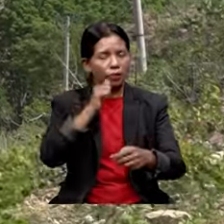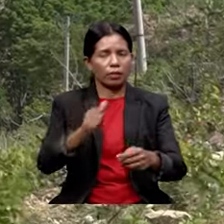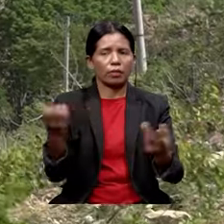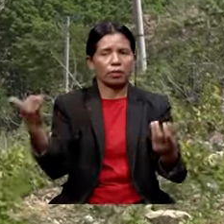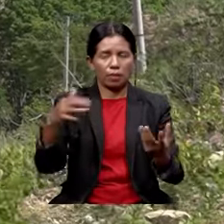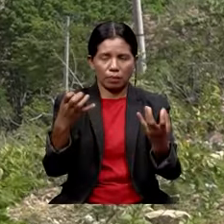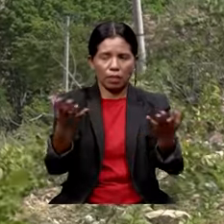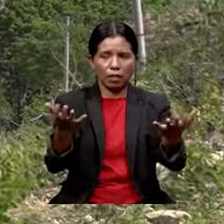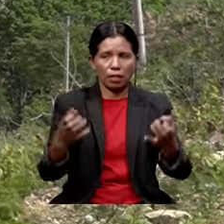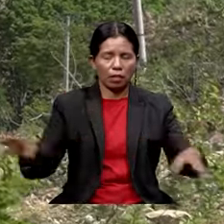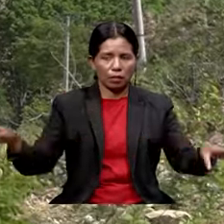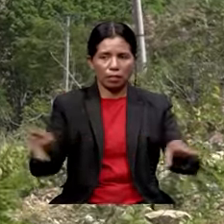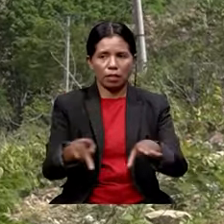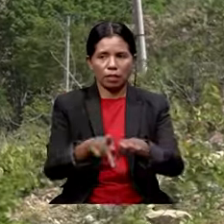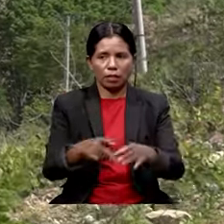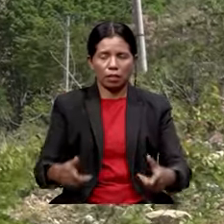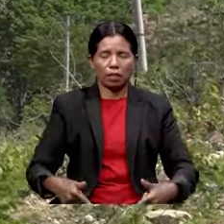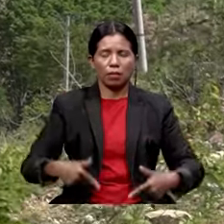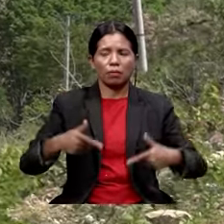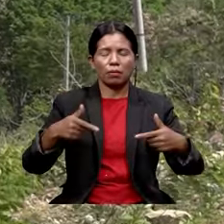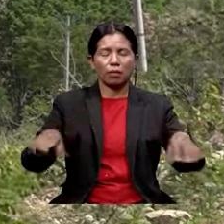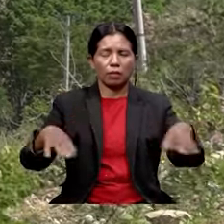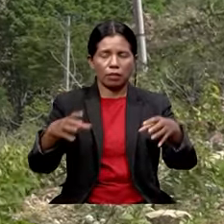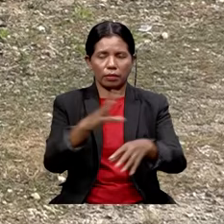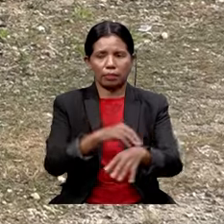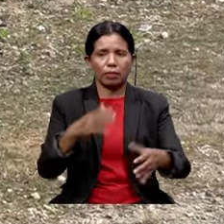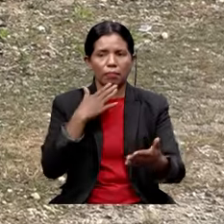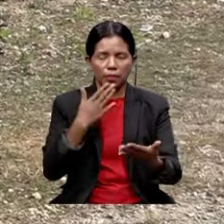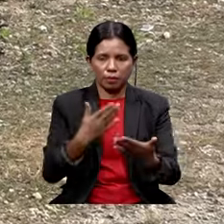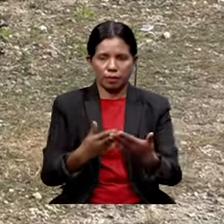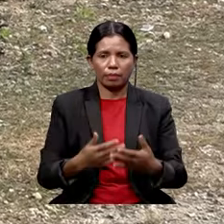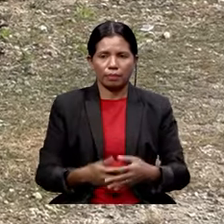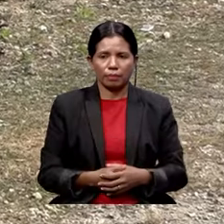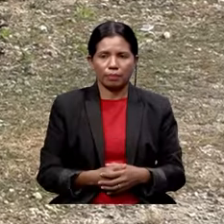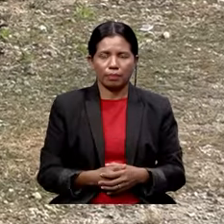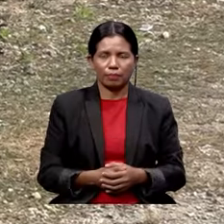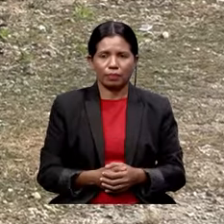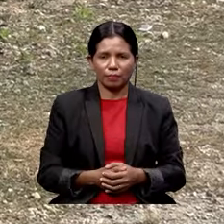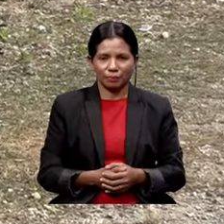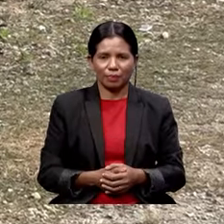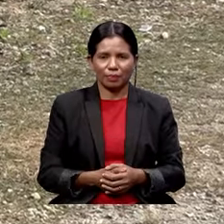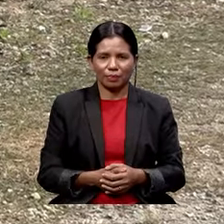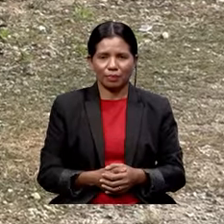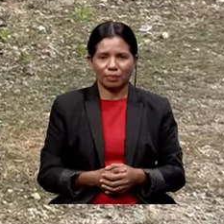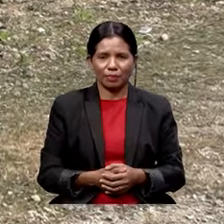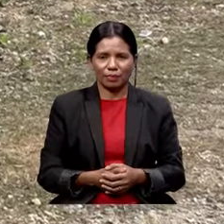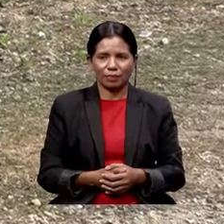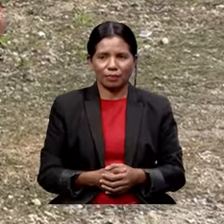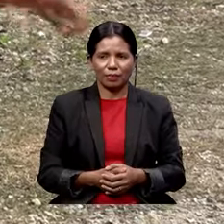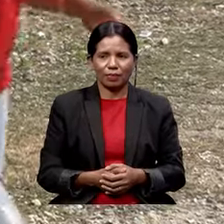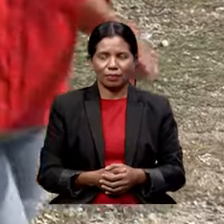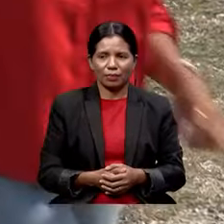mak hakara kola parte iha mundu trabailu profesional nian. Equipa cobertura, Gemen.